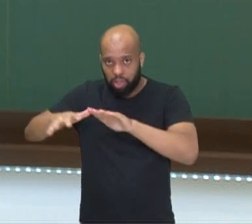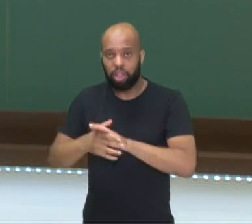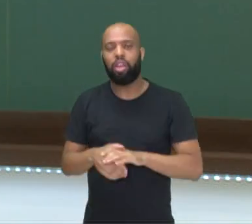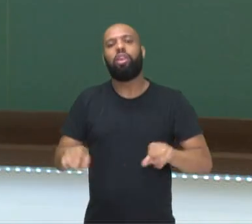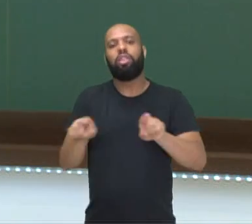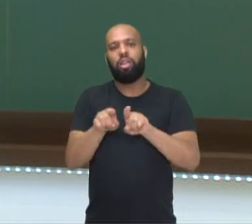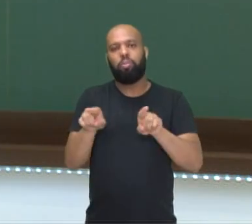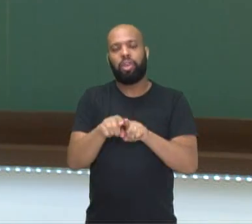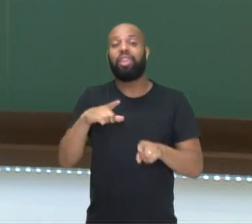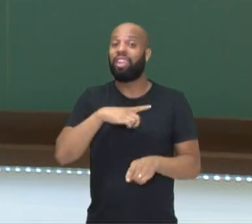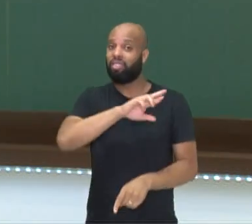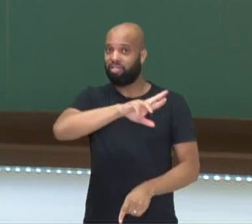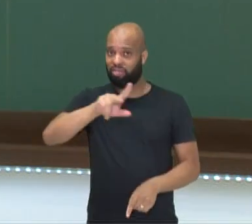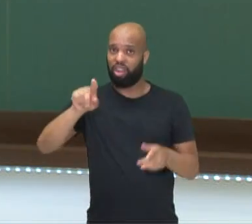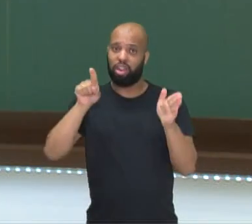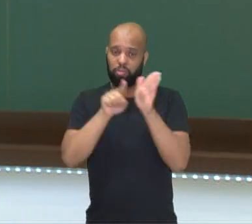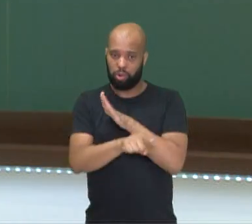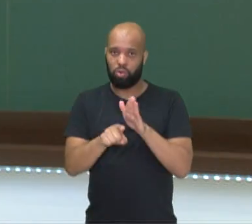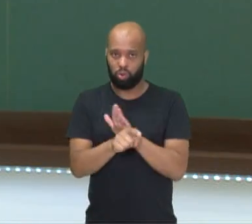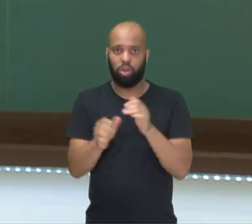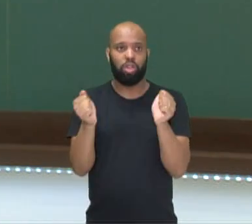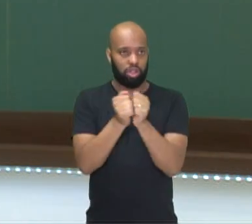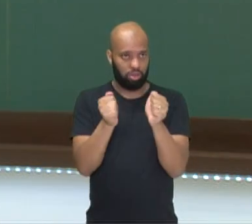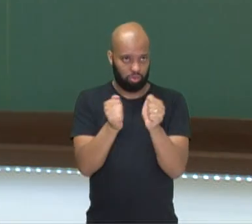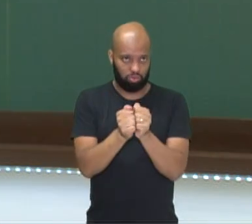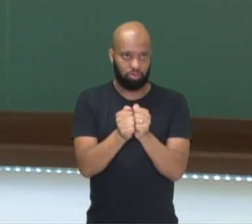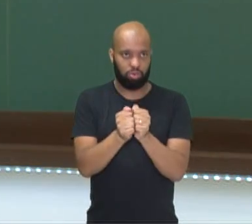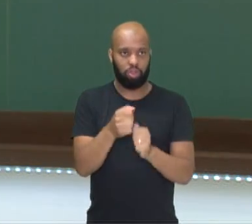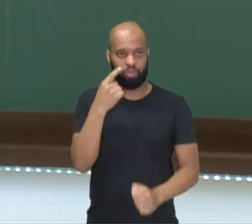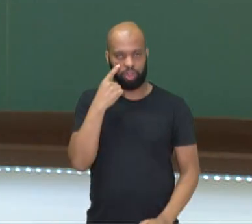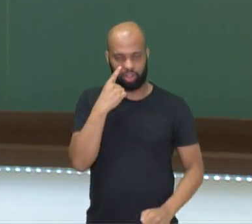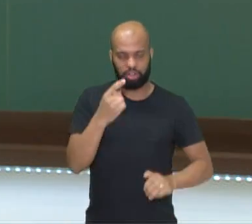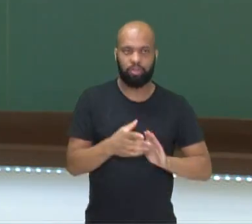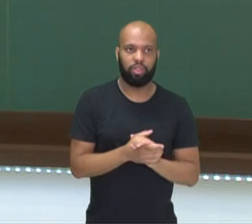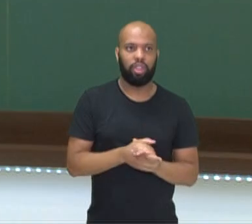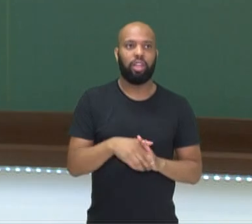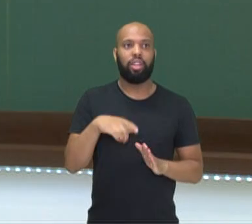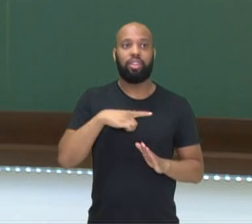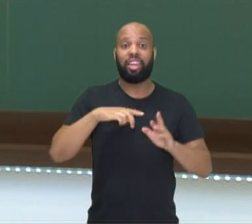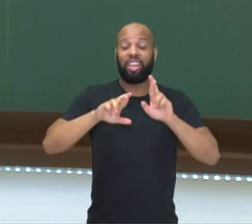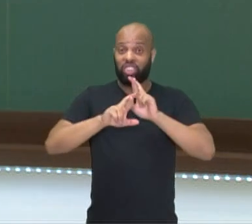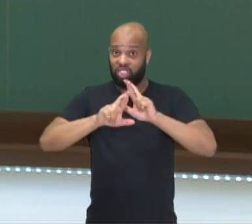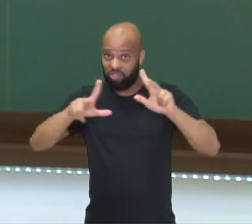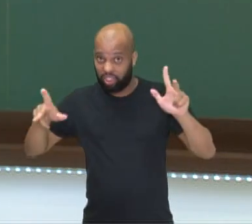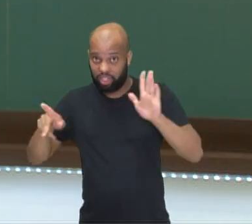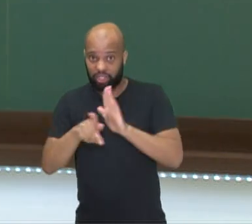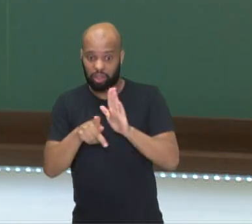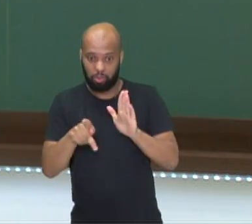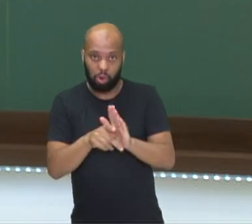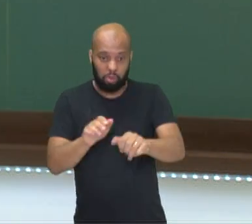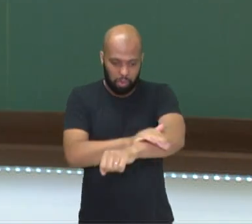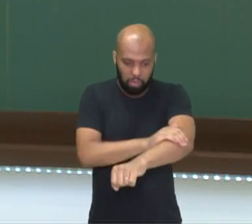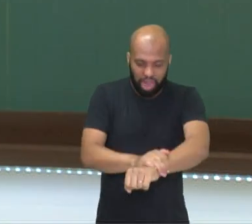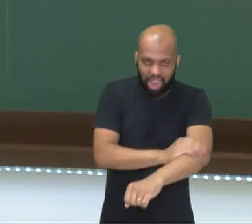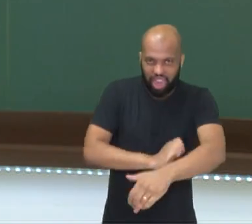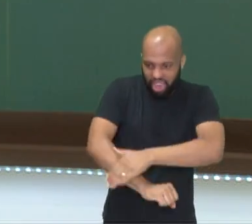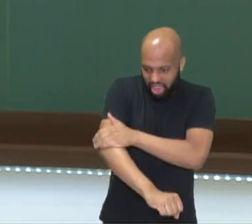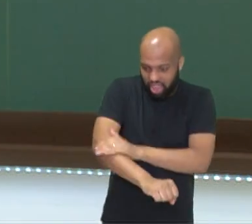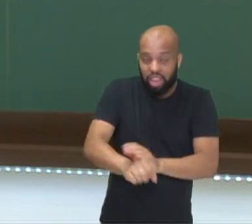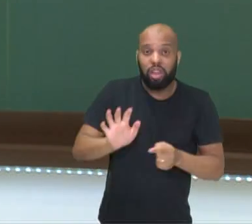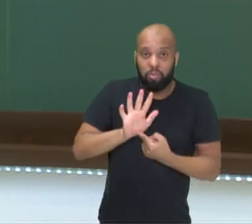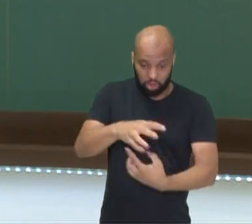também são várias perguntas dentro do enunciado. A diferença, né? Então, quais são as diferenças